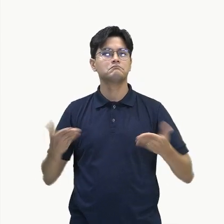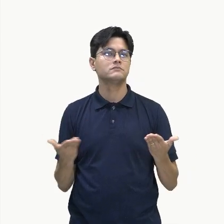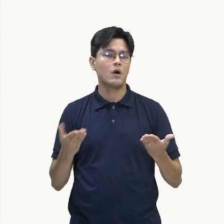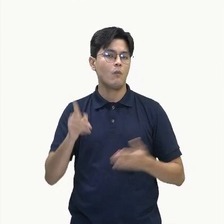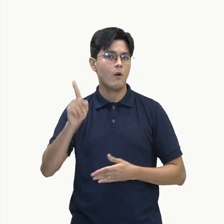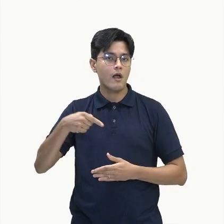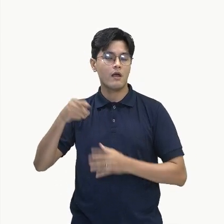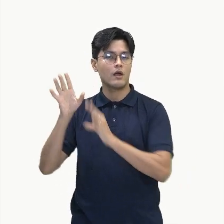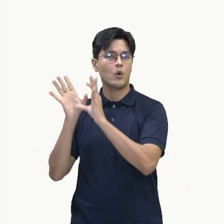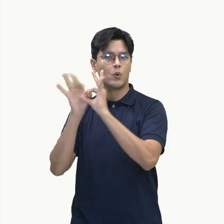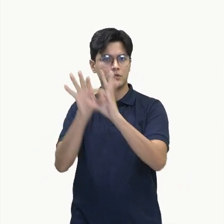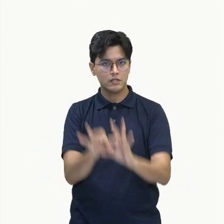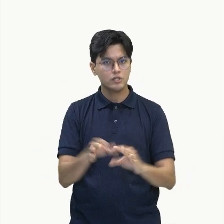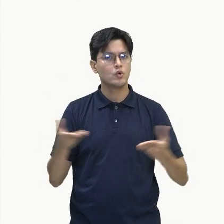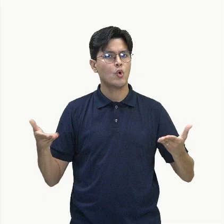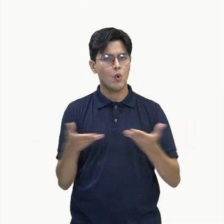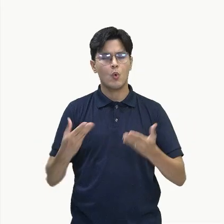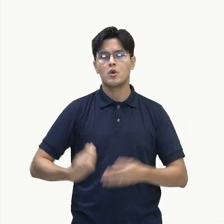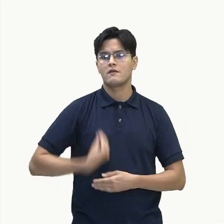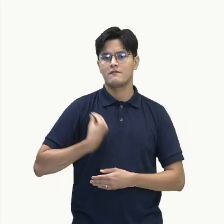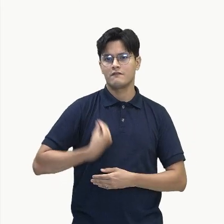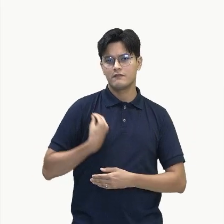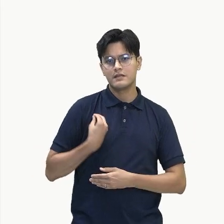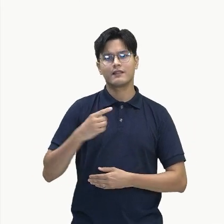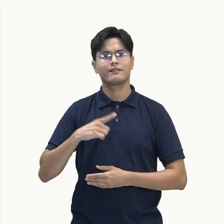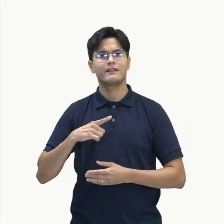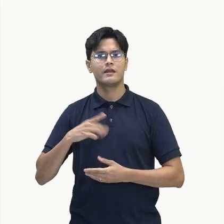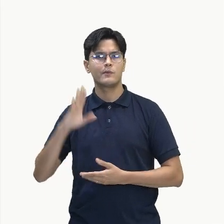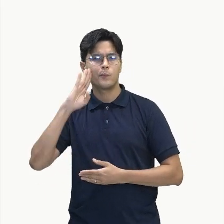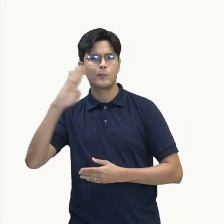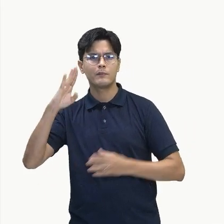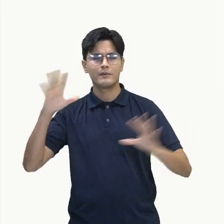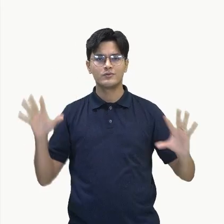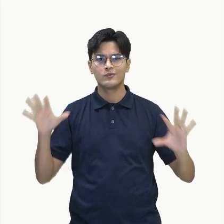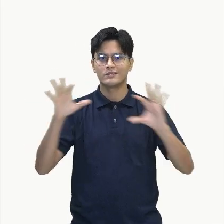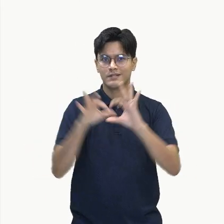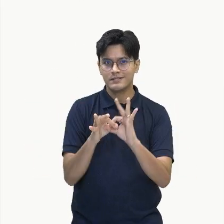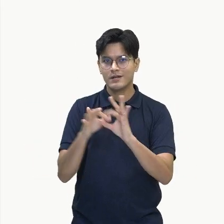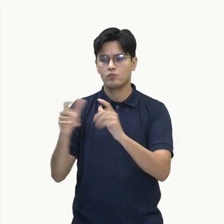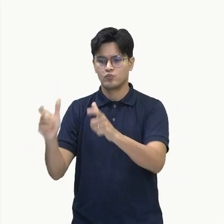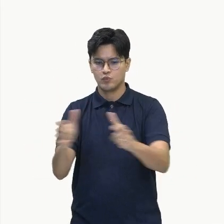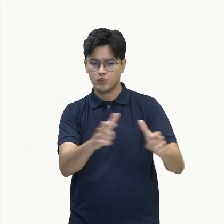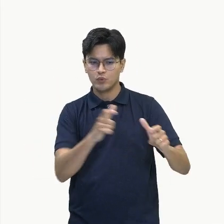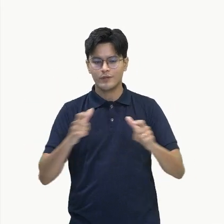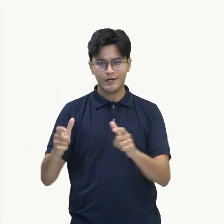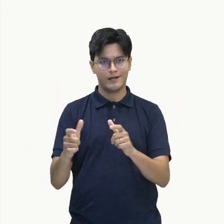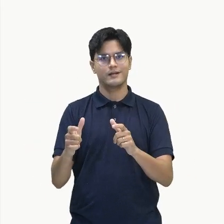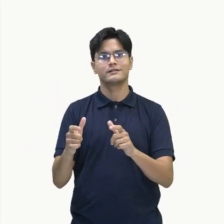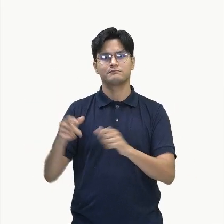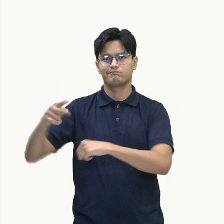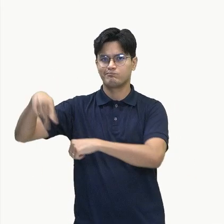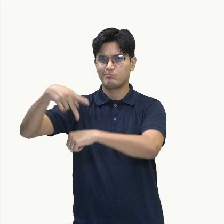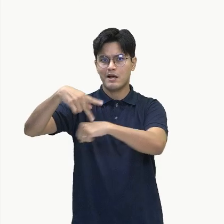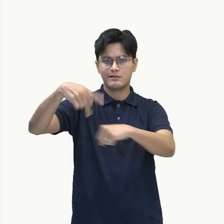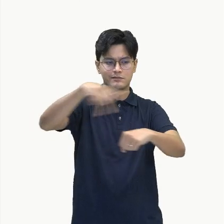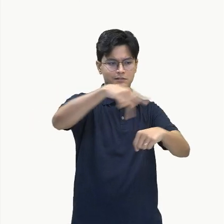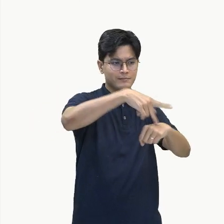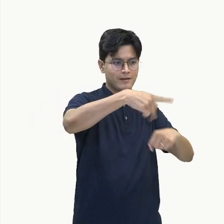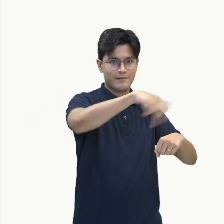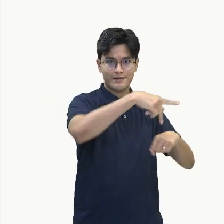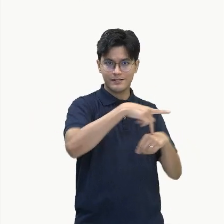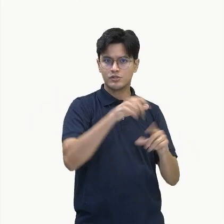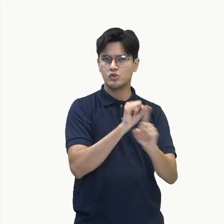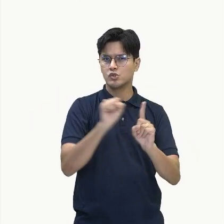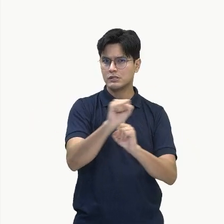de maior interligação, de maior conexão entre os lugares, os países, entre as sociedades de uma forma